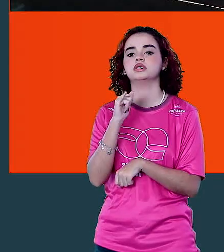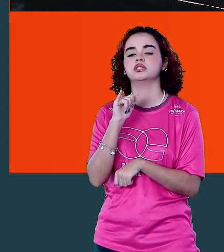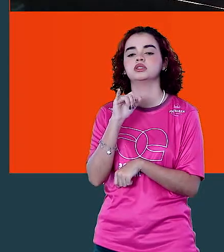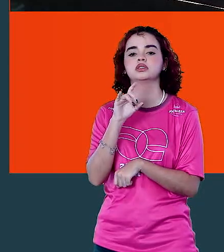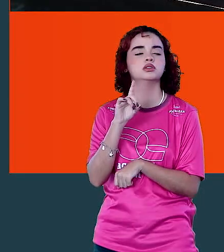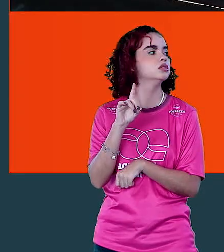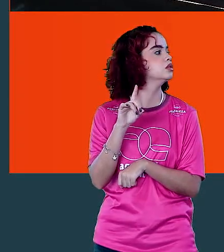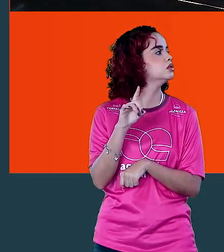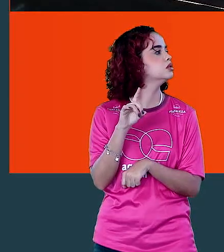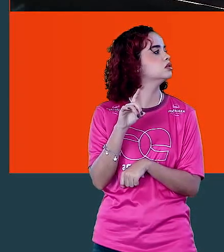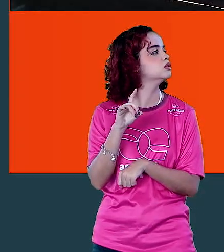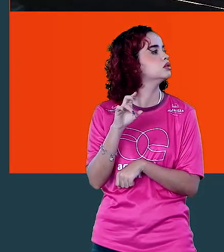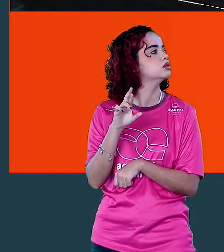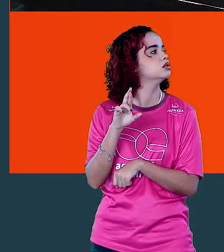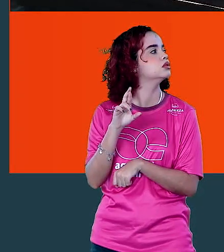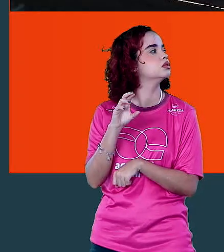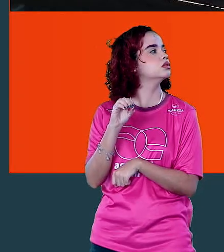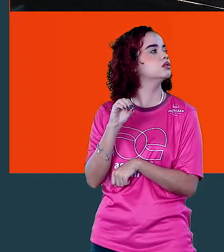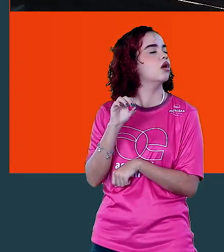Olha isso, ó.